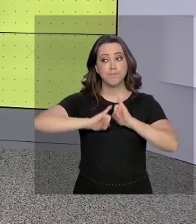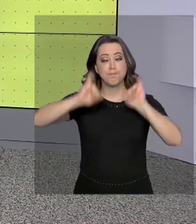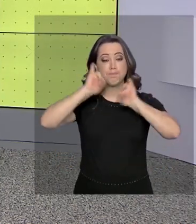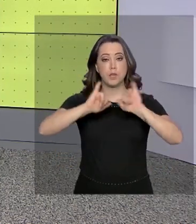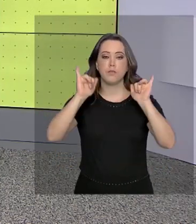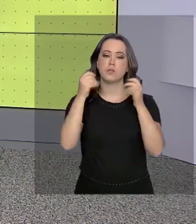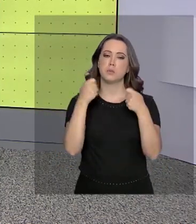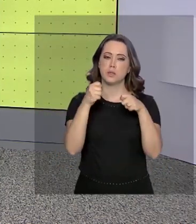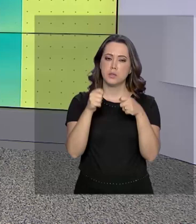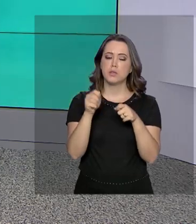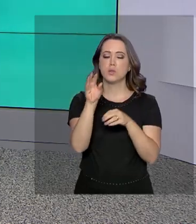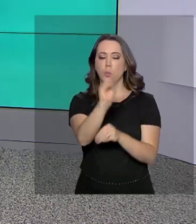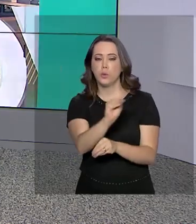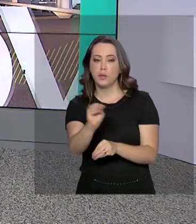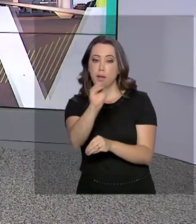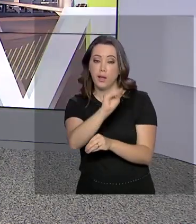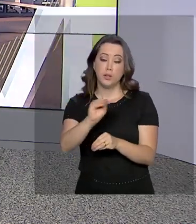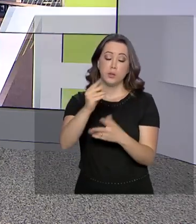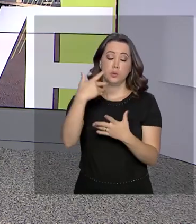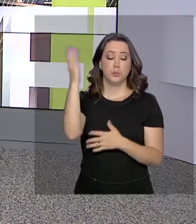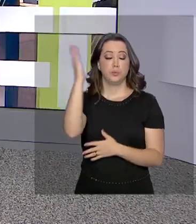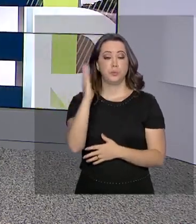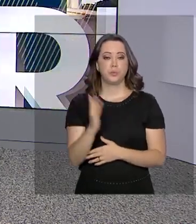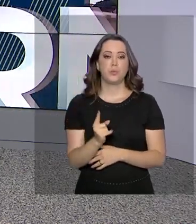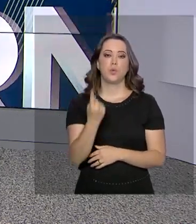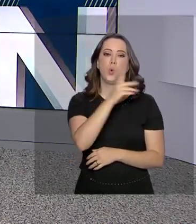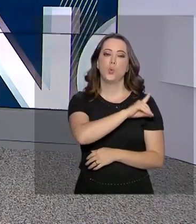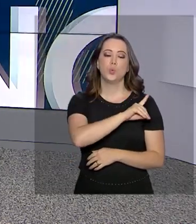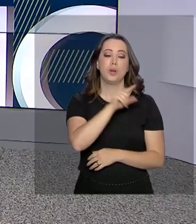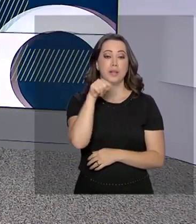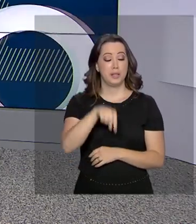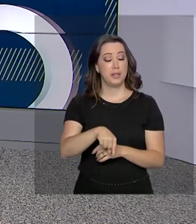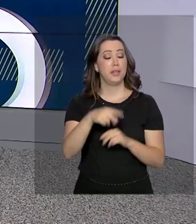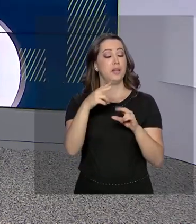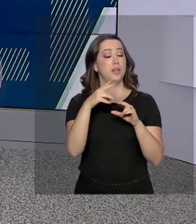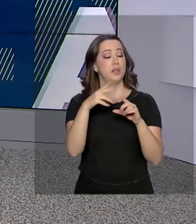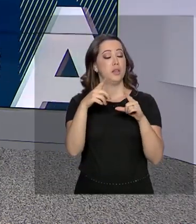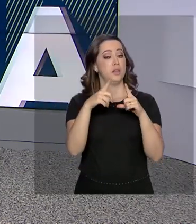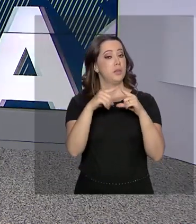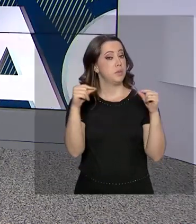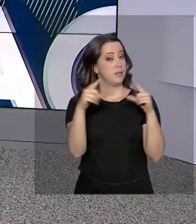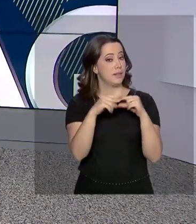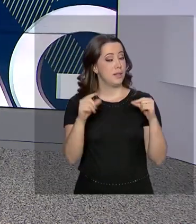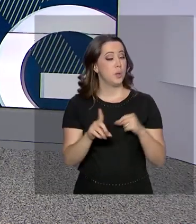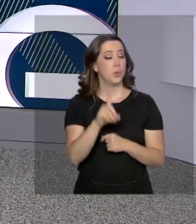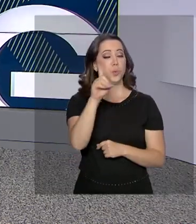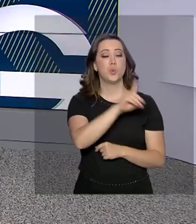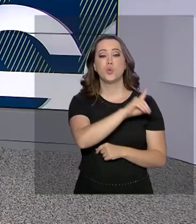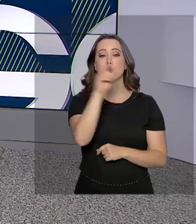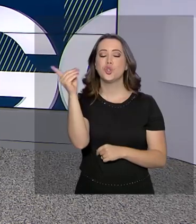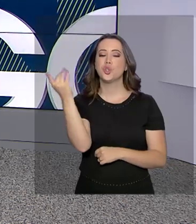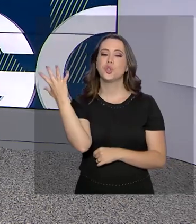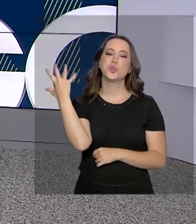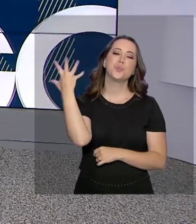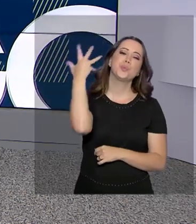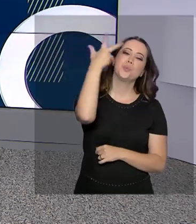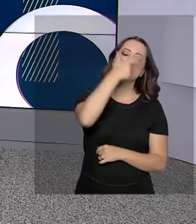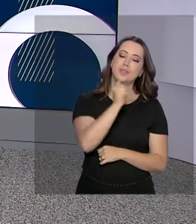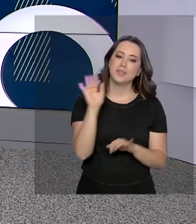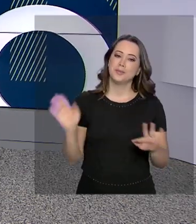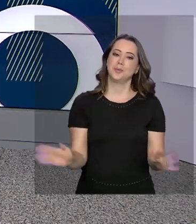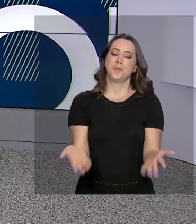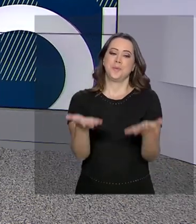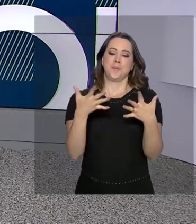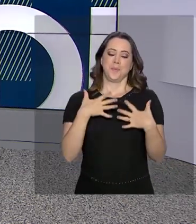No Hospital Universitário de Brasília, um dia da beleza para as pacientes foi uma oportunidade de aumentar a autoestima e